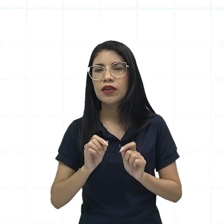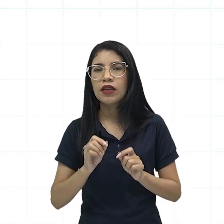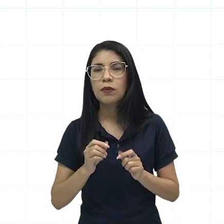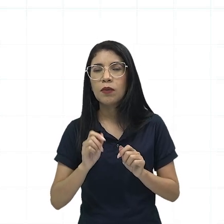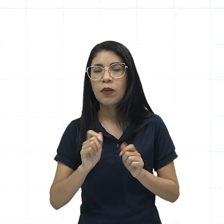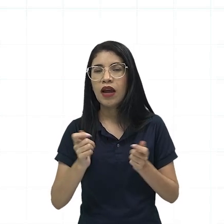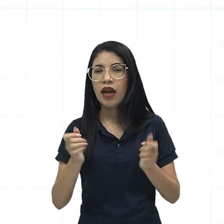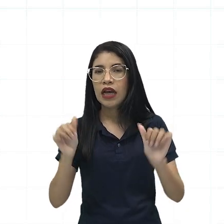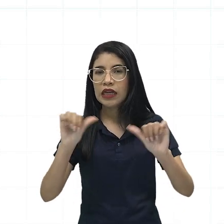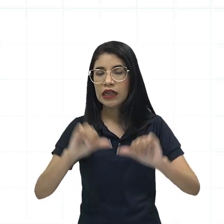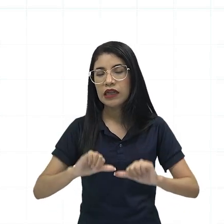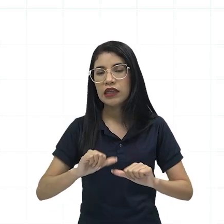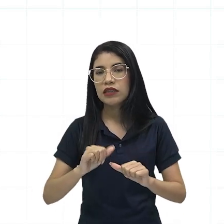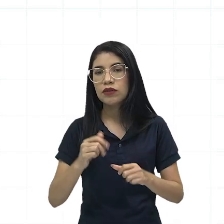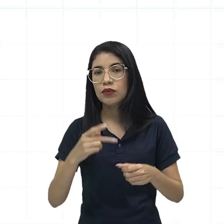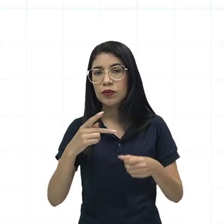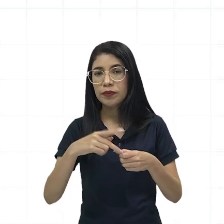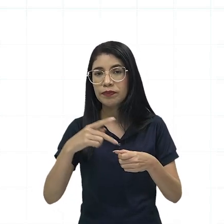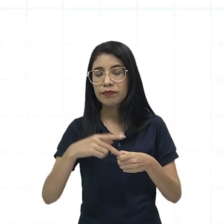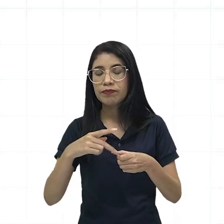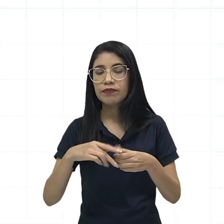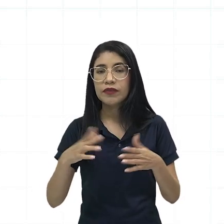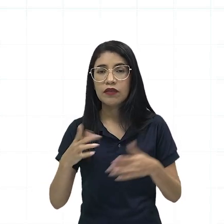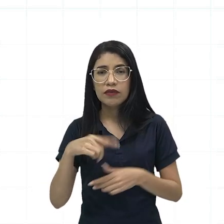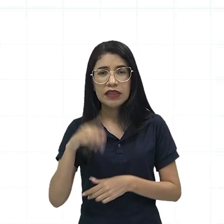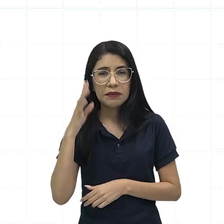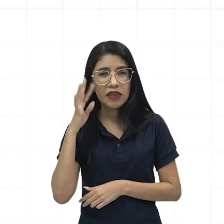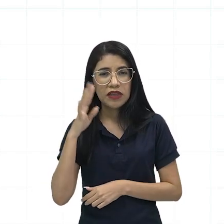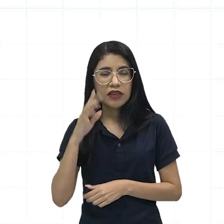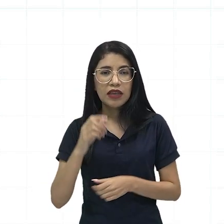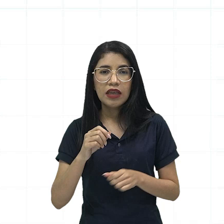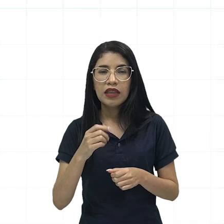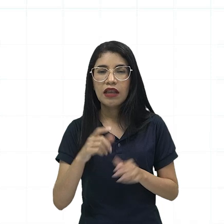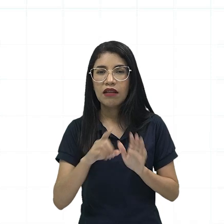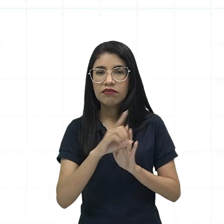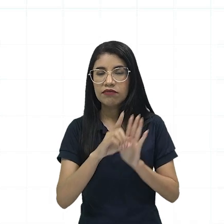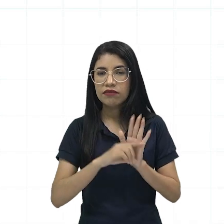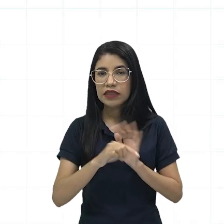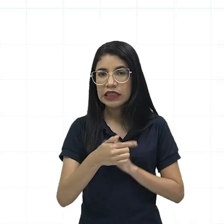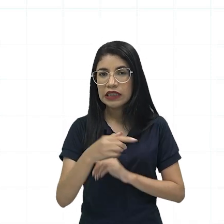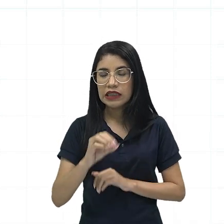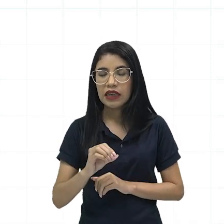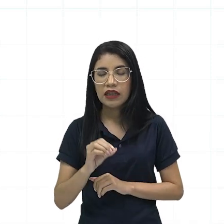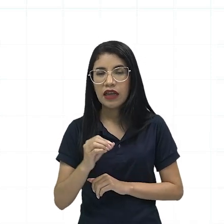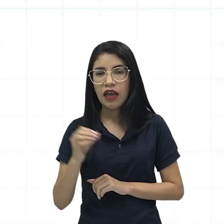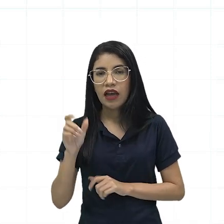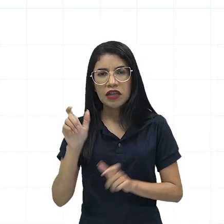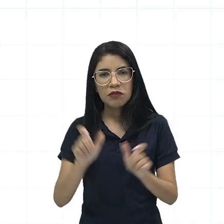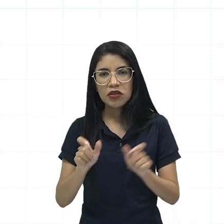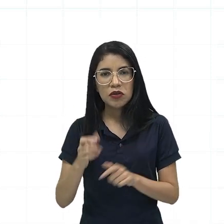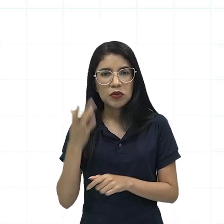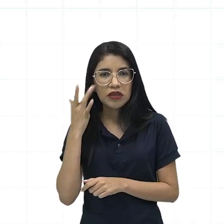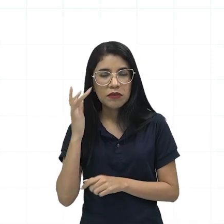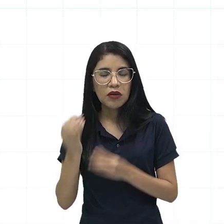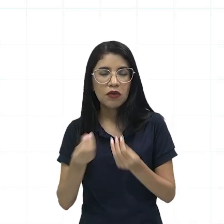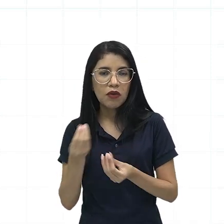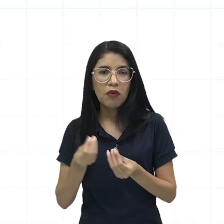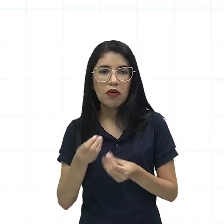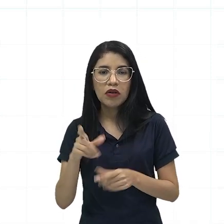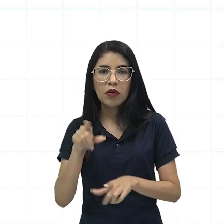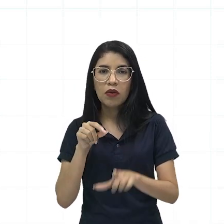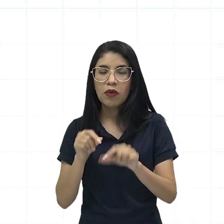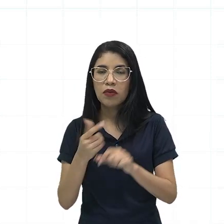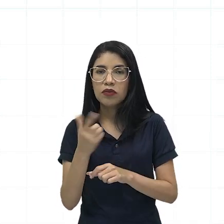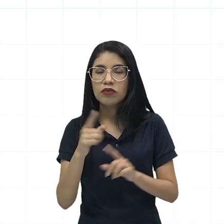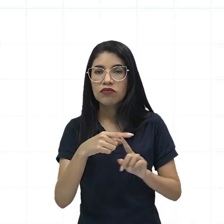então imaginem, na década de 70 as pessoas não pensavam tanto em fontes alternativas, né? Todo mundo